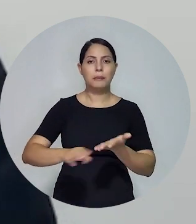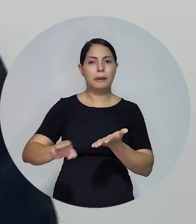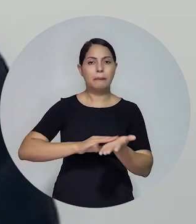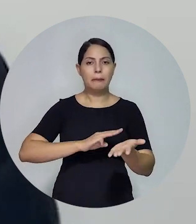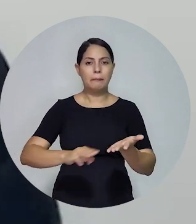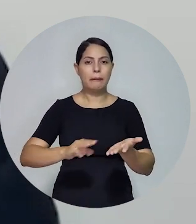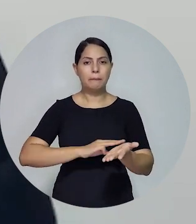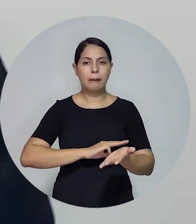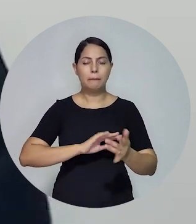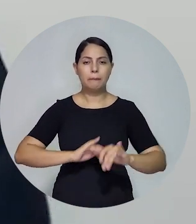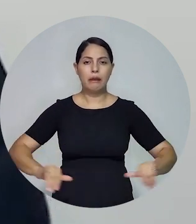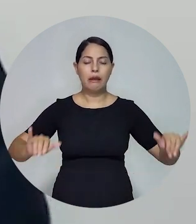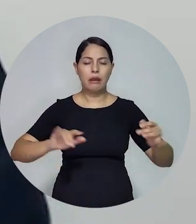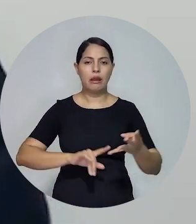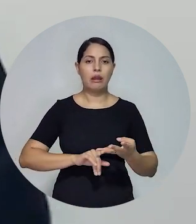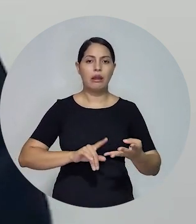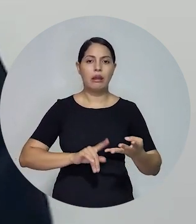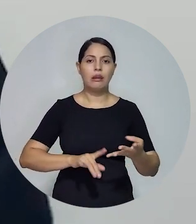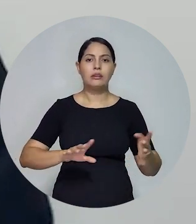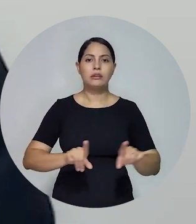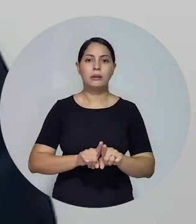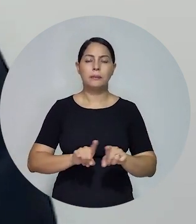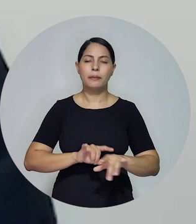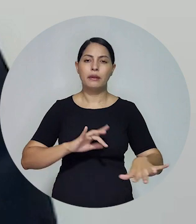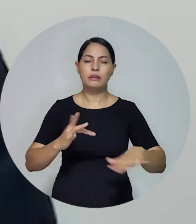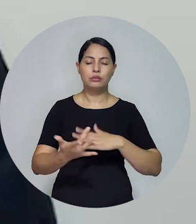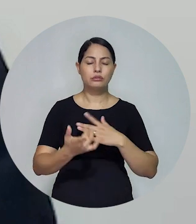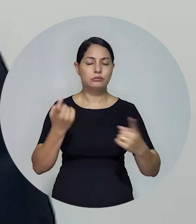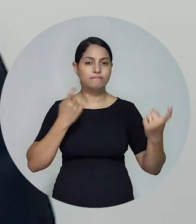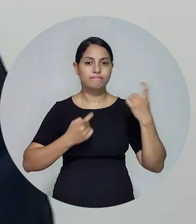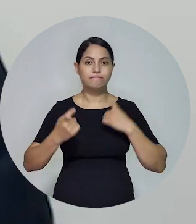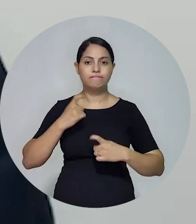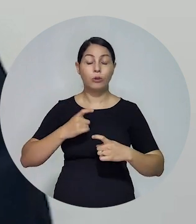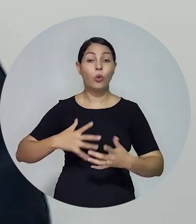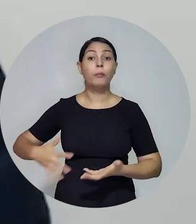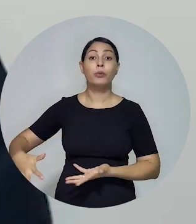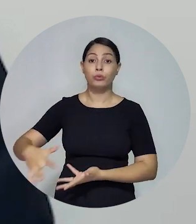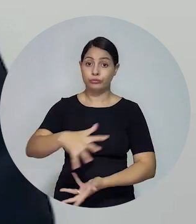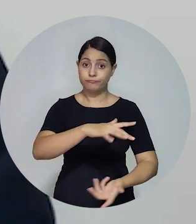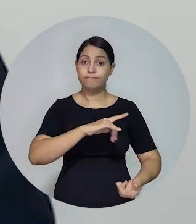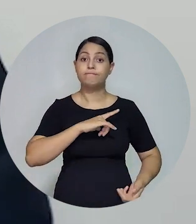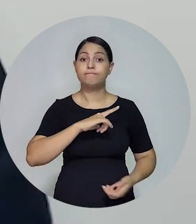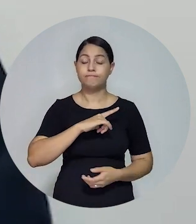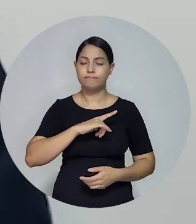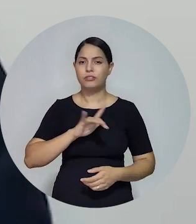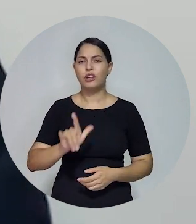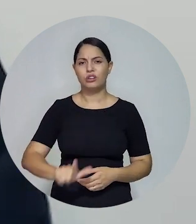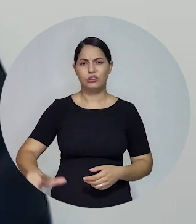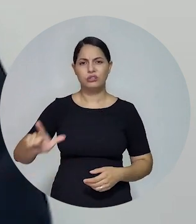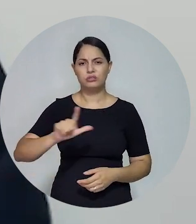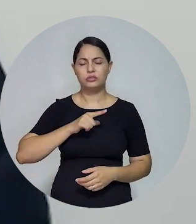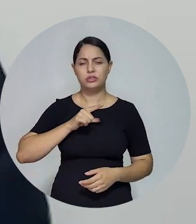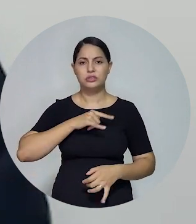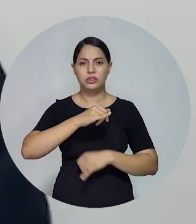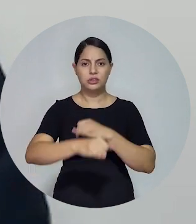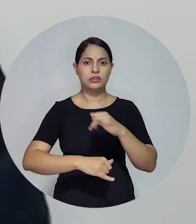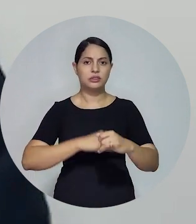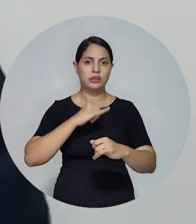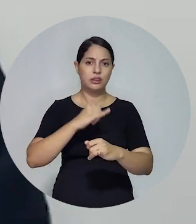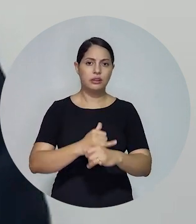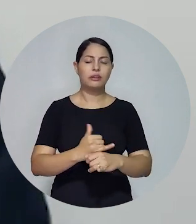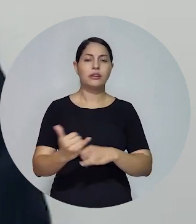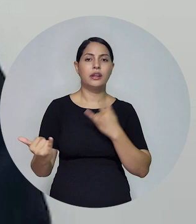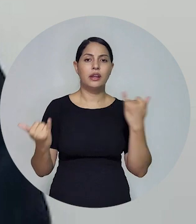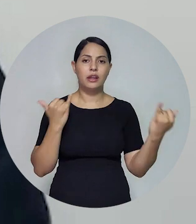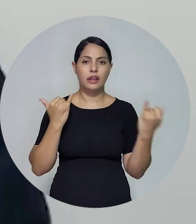e como com as redes sociais. É uma preocupação mundial, porque, claro, a internet nos